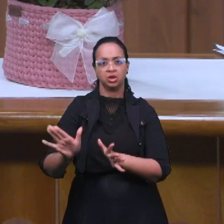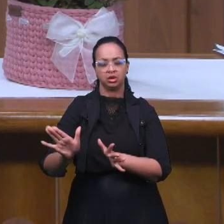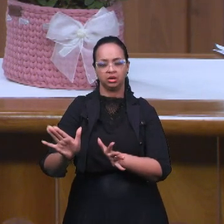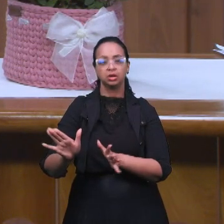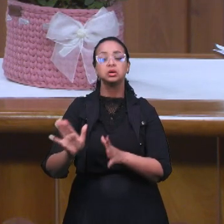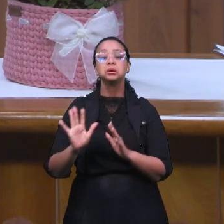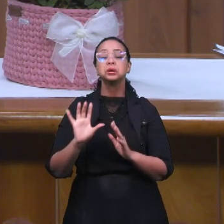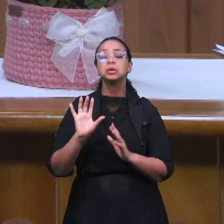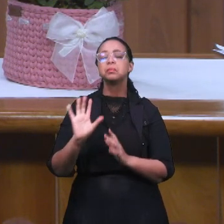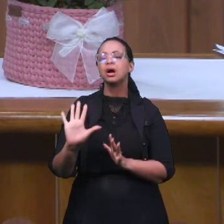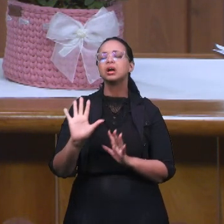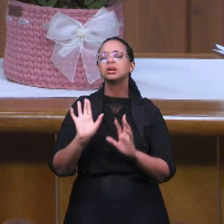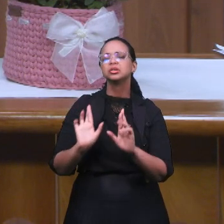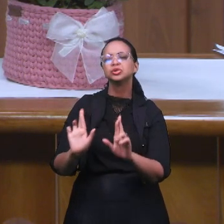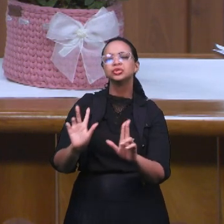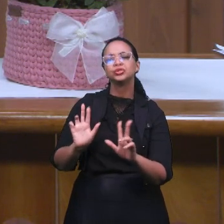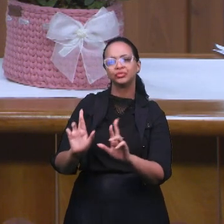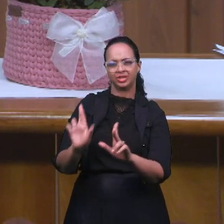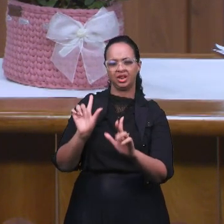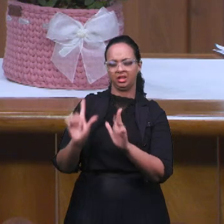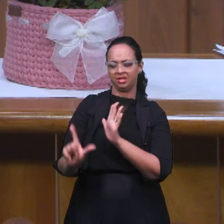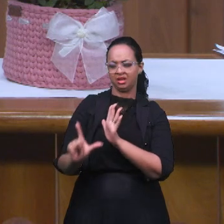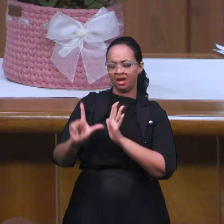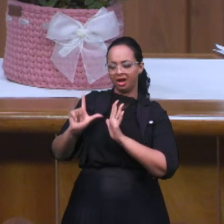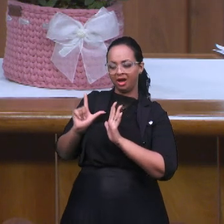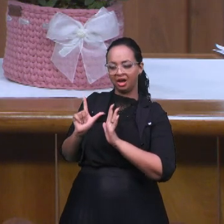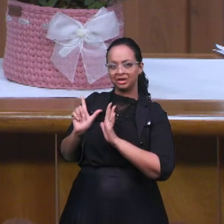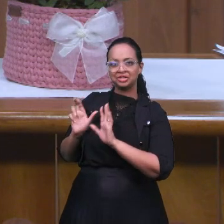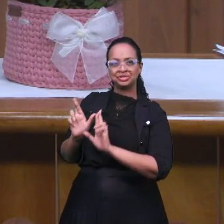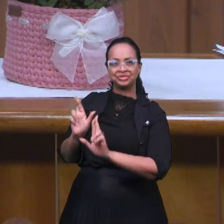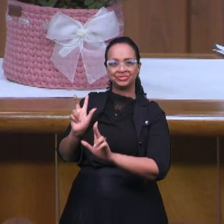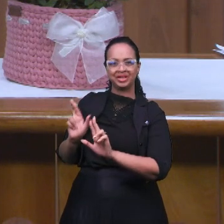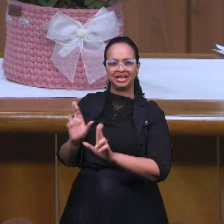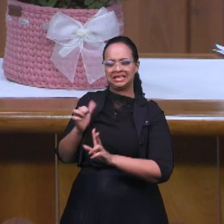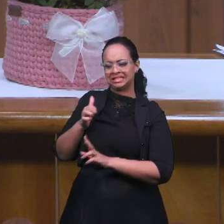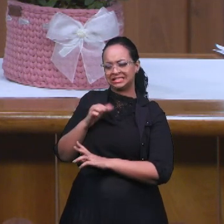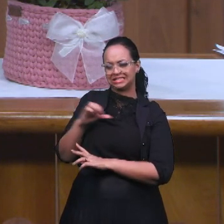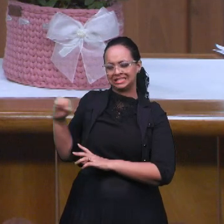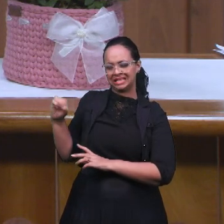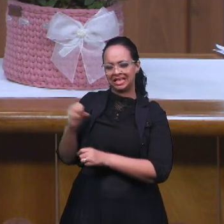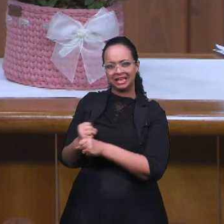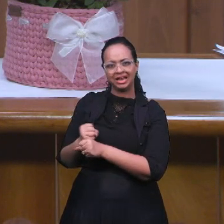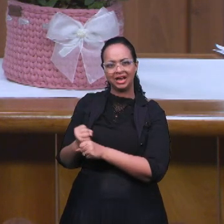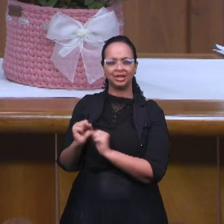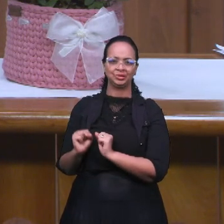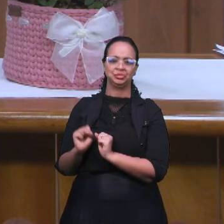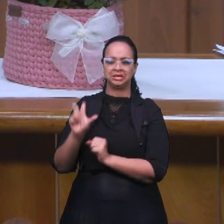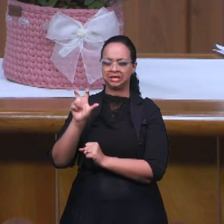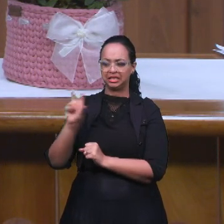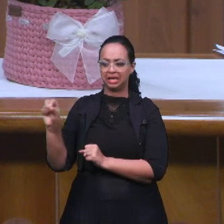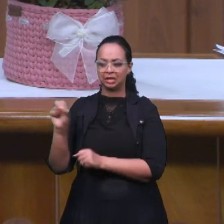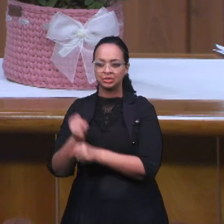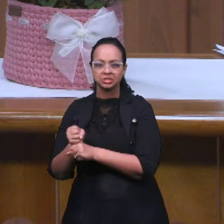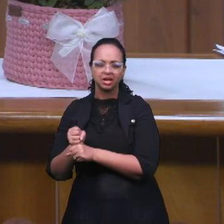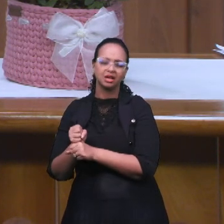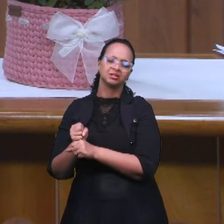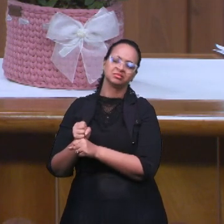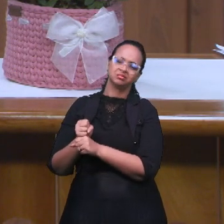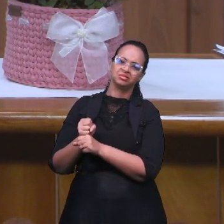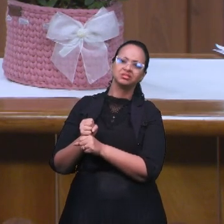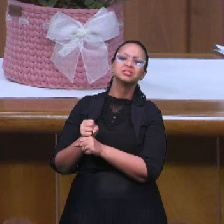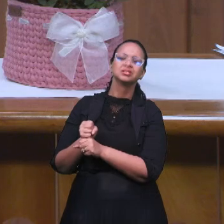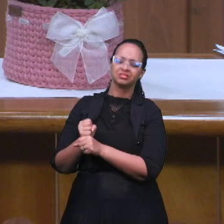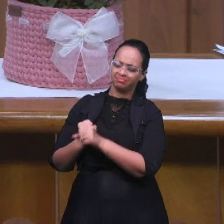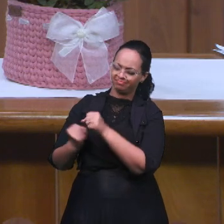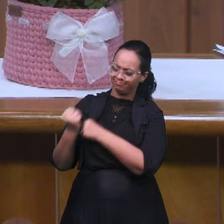que é diferente dos tempos anteriores, de 100 anos atrás, de 500 anos atrás, é diferente. A igreja de